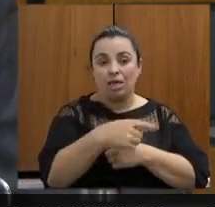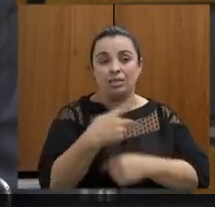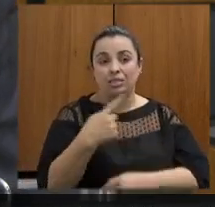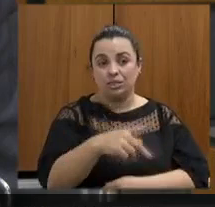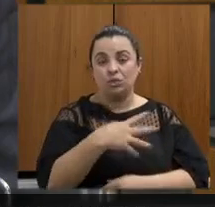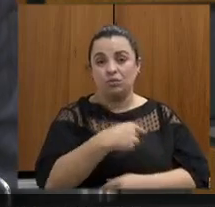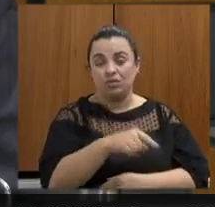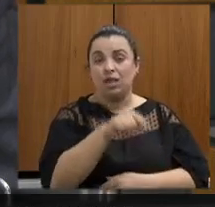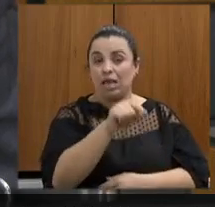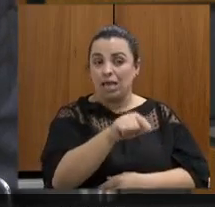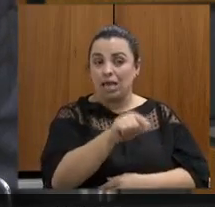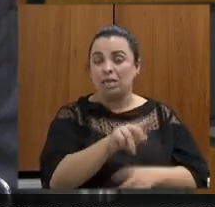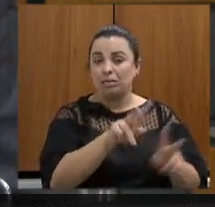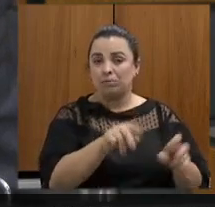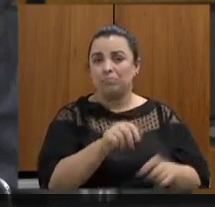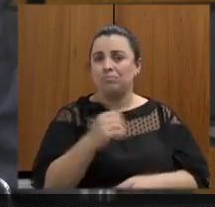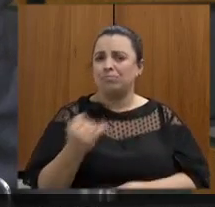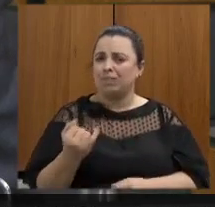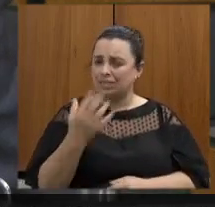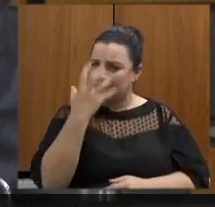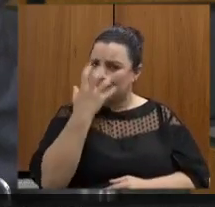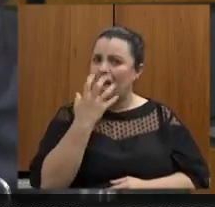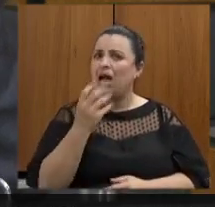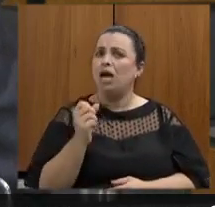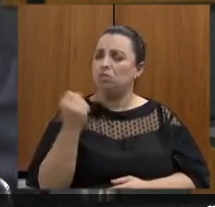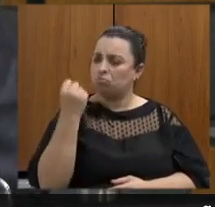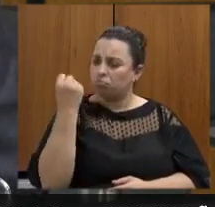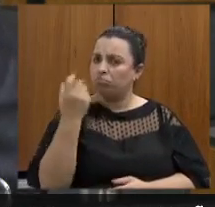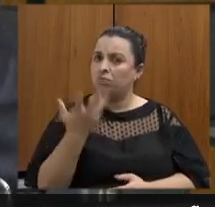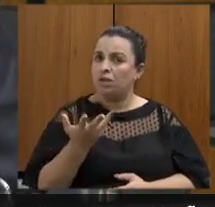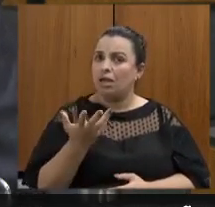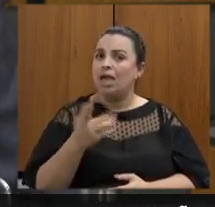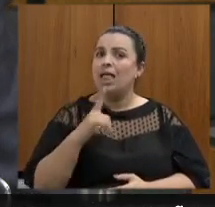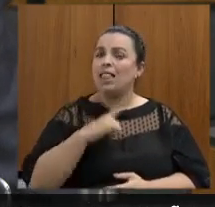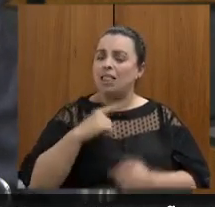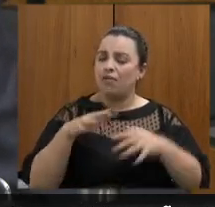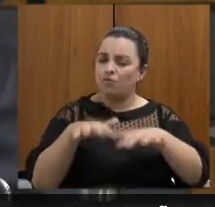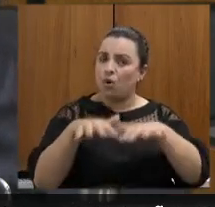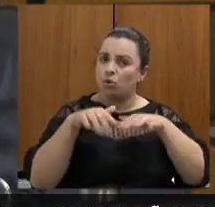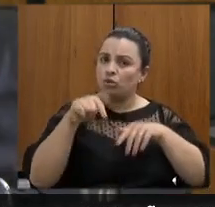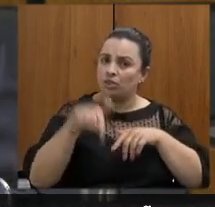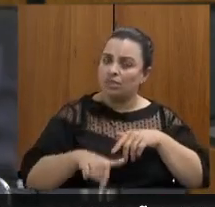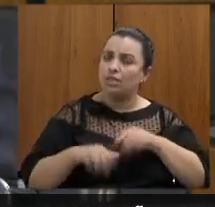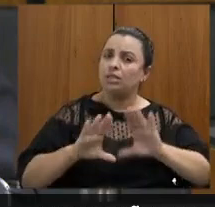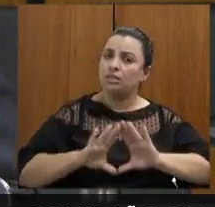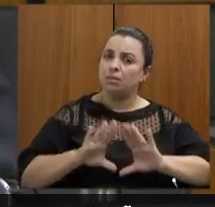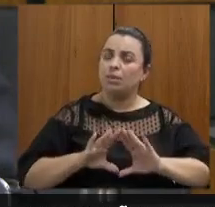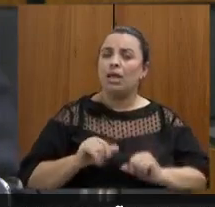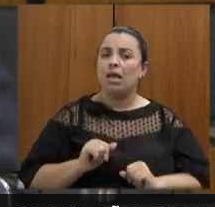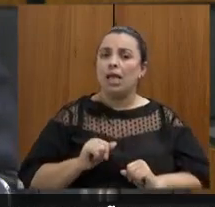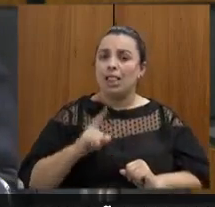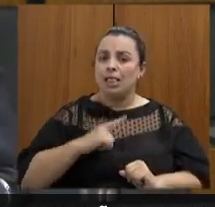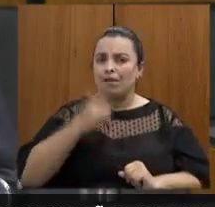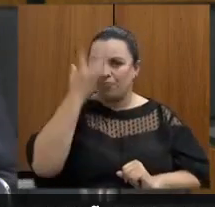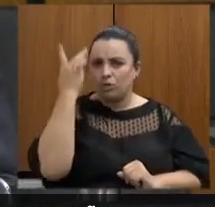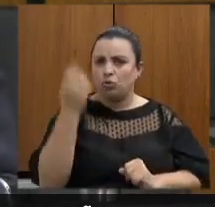usamos audiência nessa casa nós fizemos vários eventos nós ouvimos depoimentos que são coisas assim é